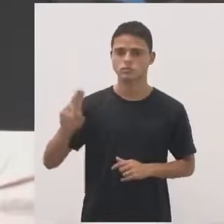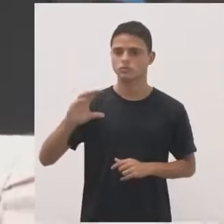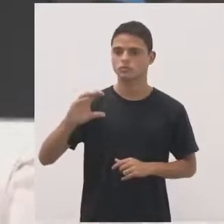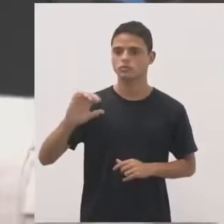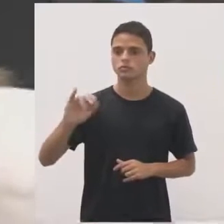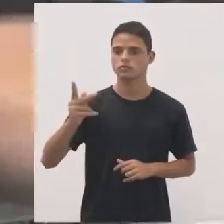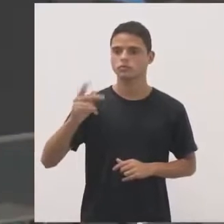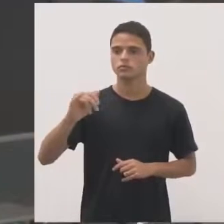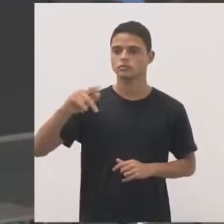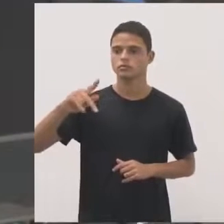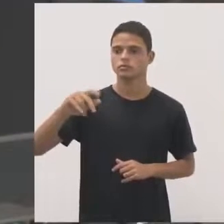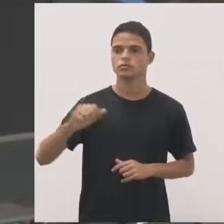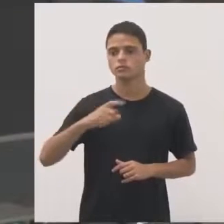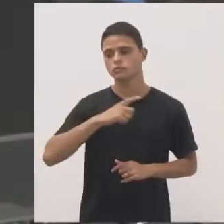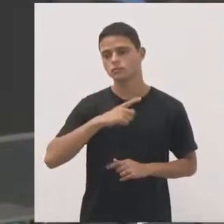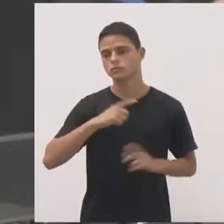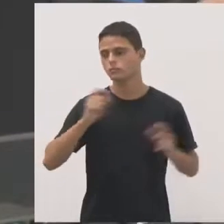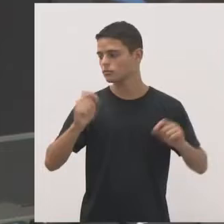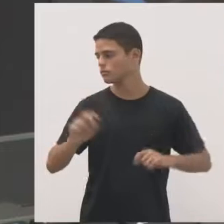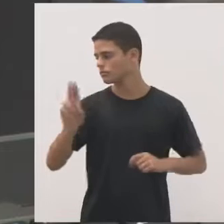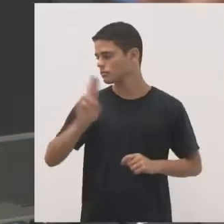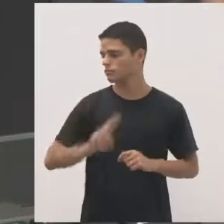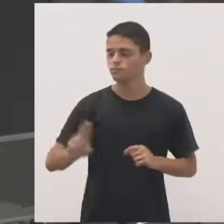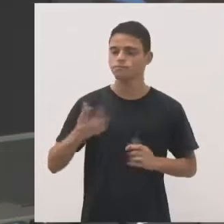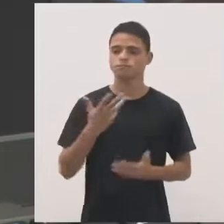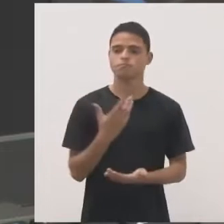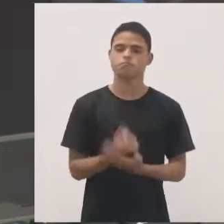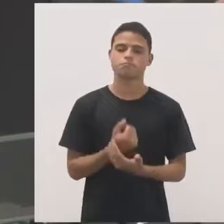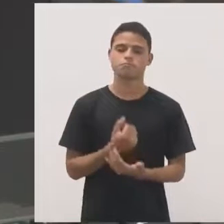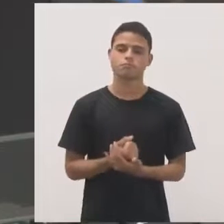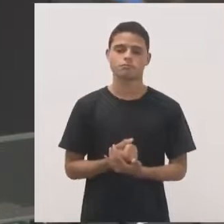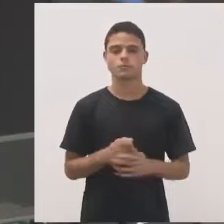Então, não tem ainda esse recurso também, pelo menos para fazer a instalação